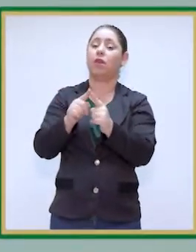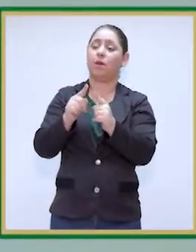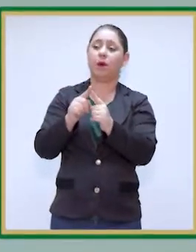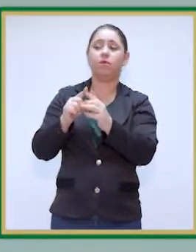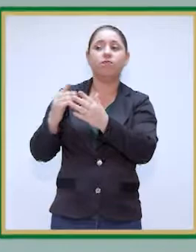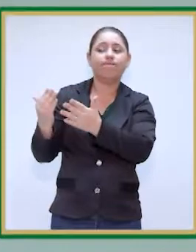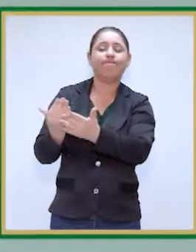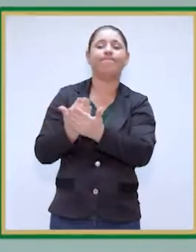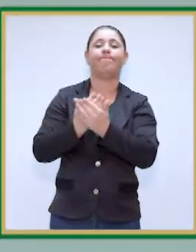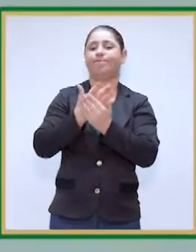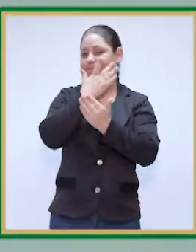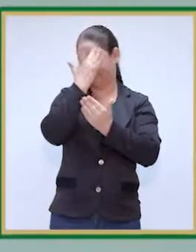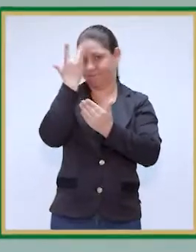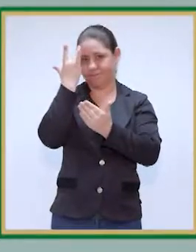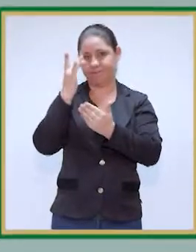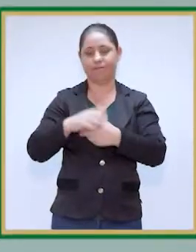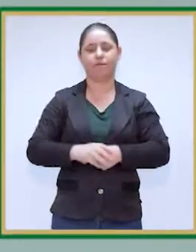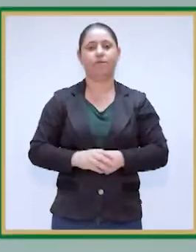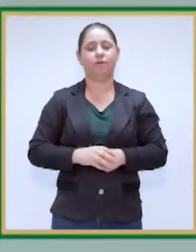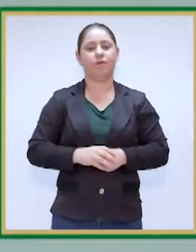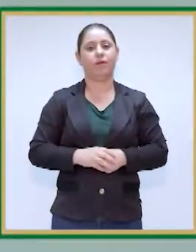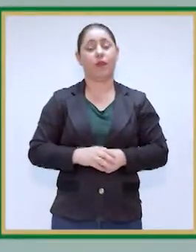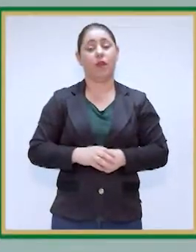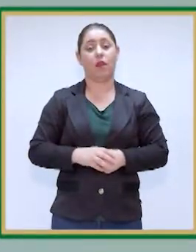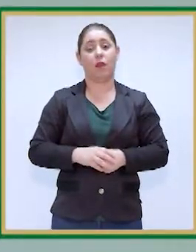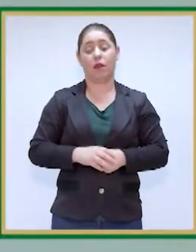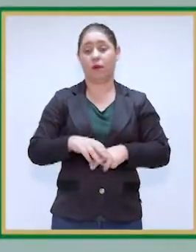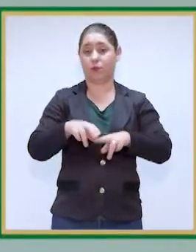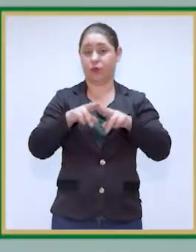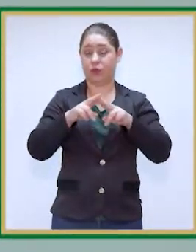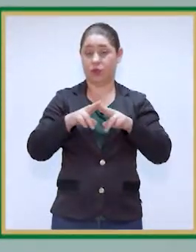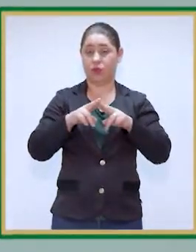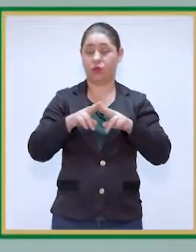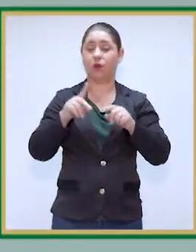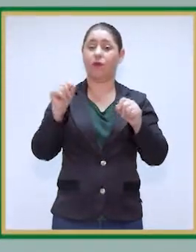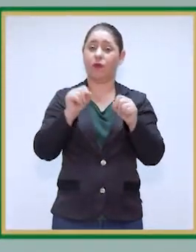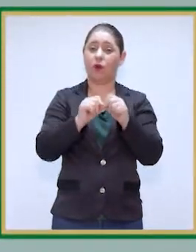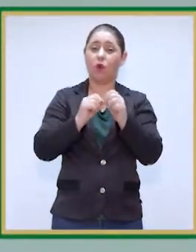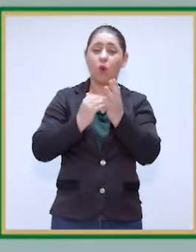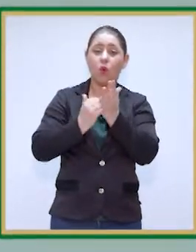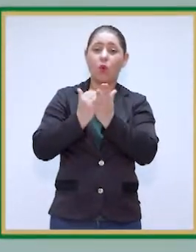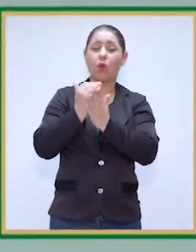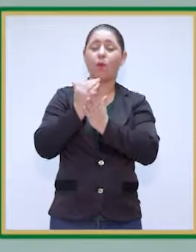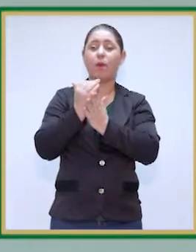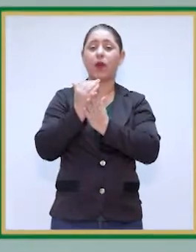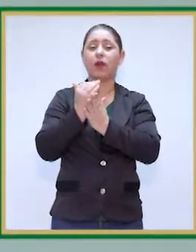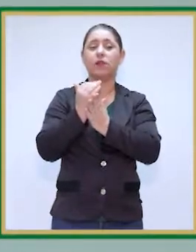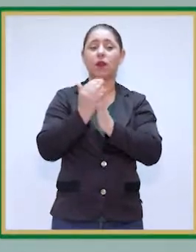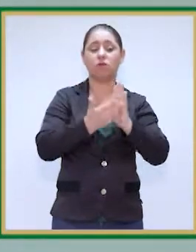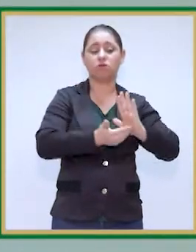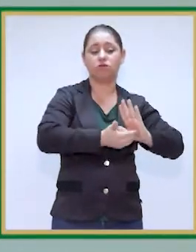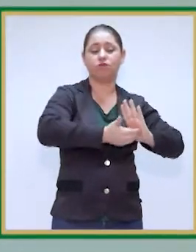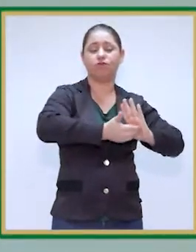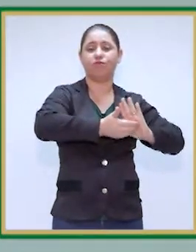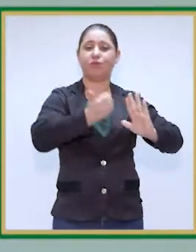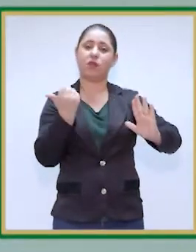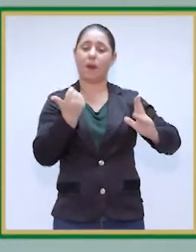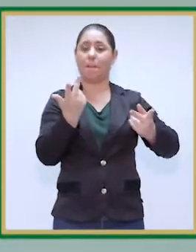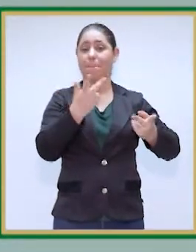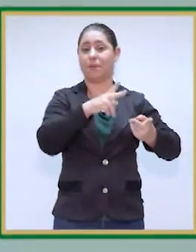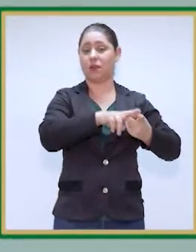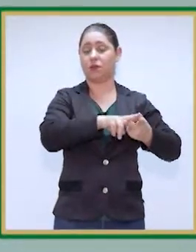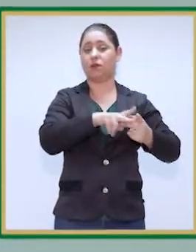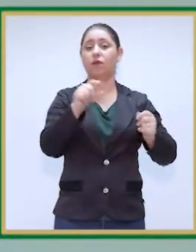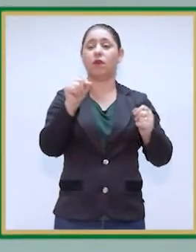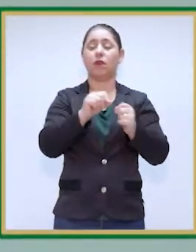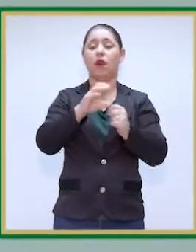acolher essa pessoa. Então, uma vez que é feito o processo de desinternação progressiva, essa